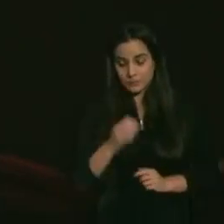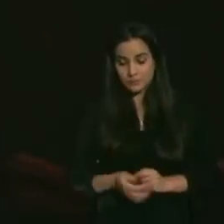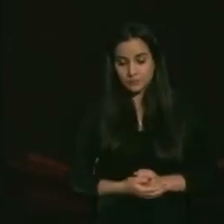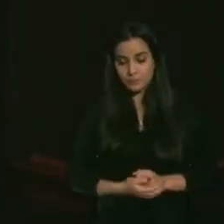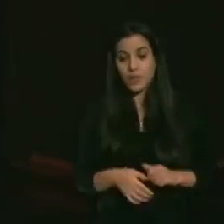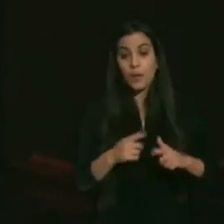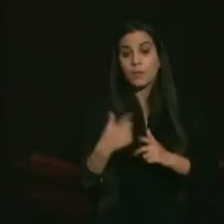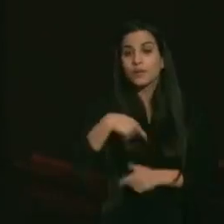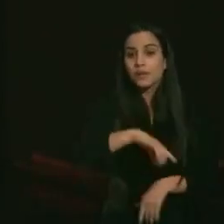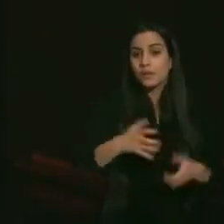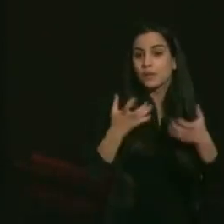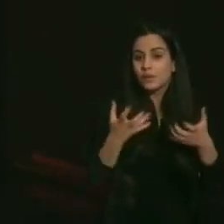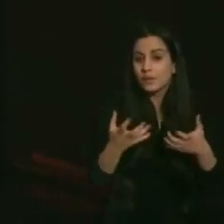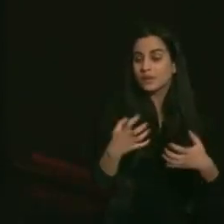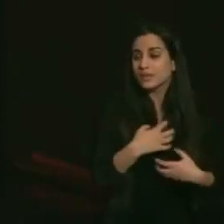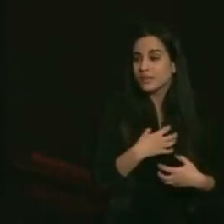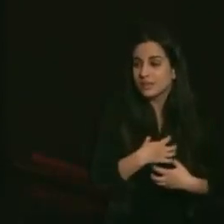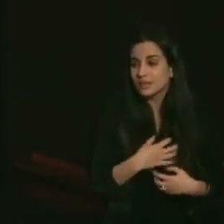Eu queria ouvir.